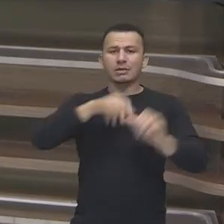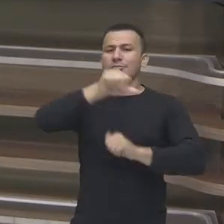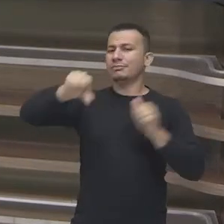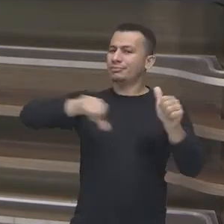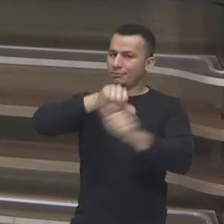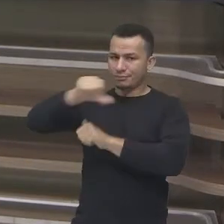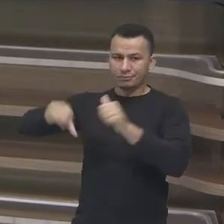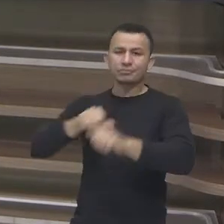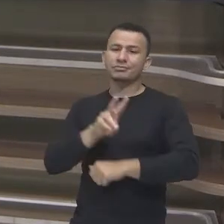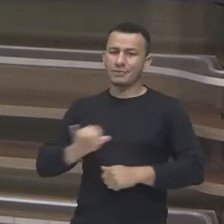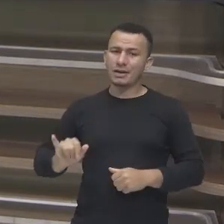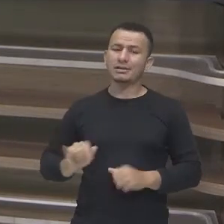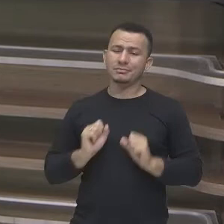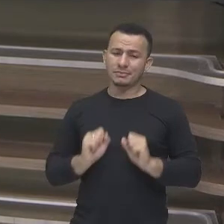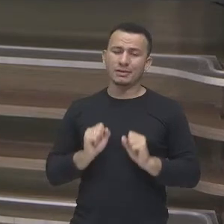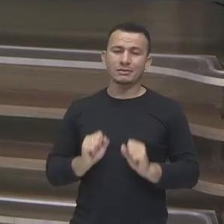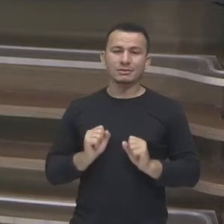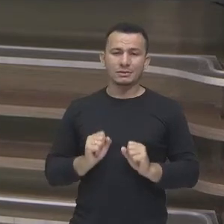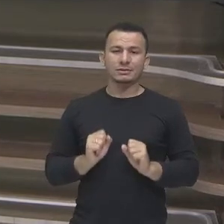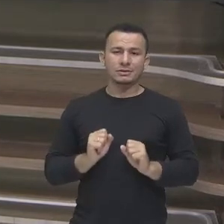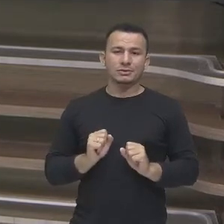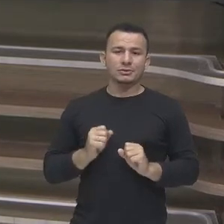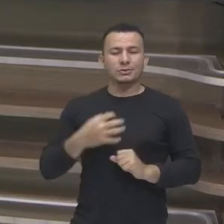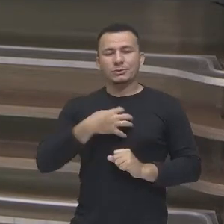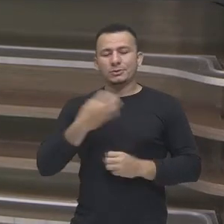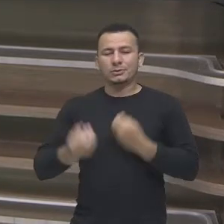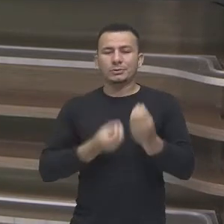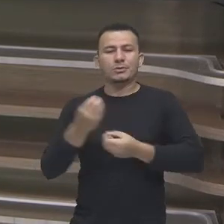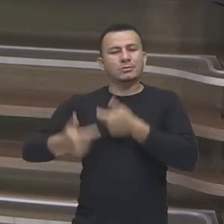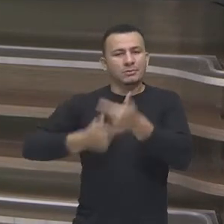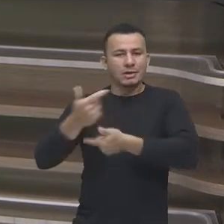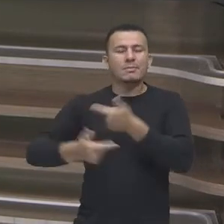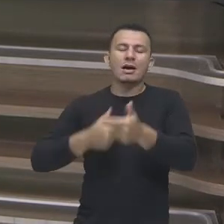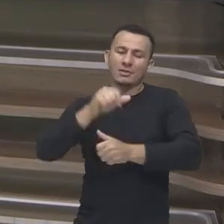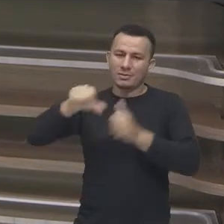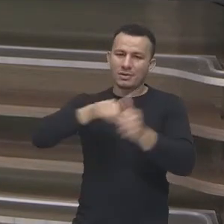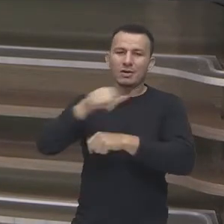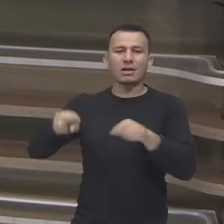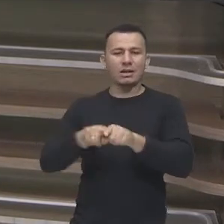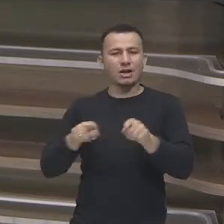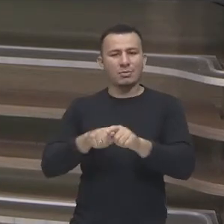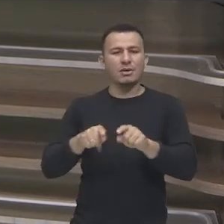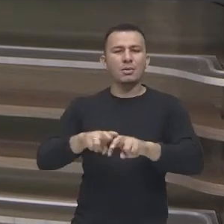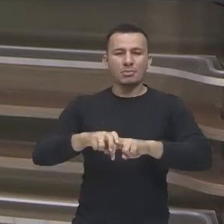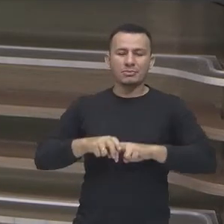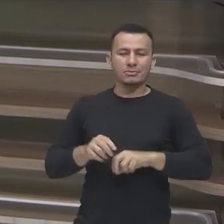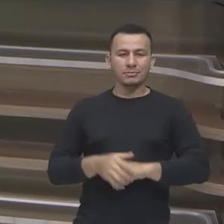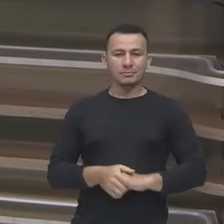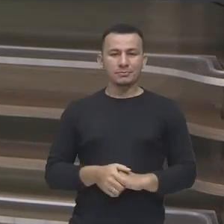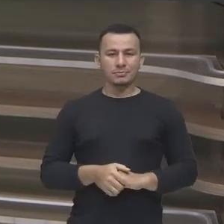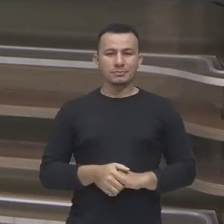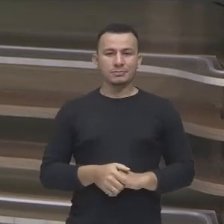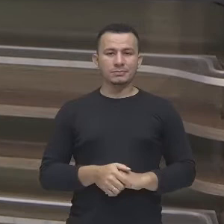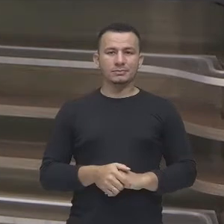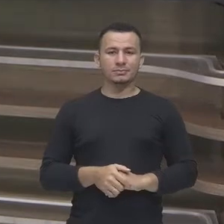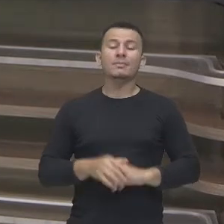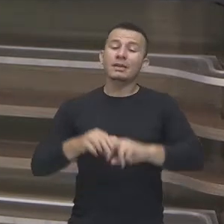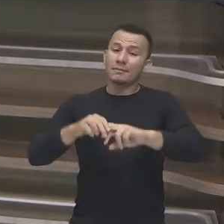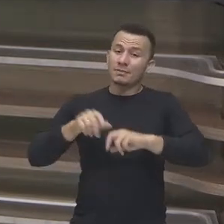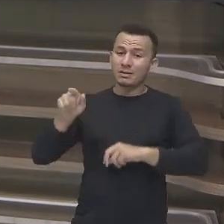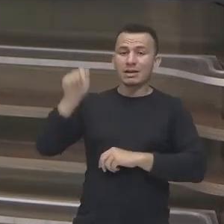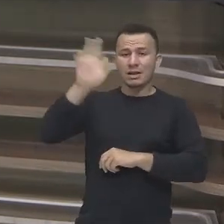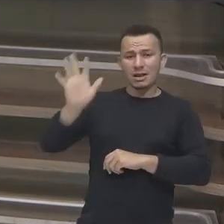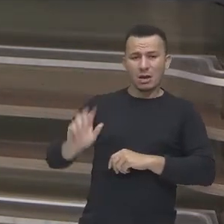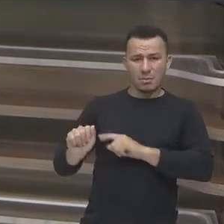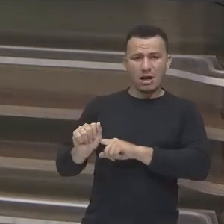economia também mudam. Né, também mudam a forma de trabalhar ali, de explorar aquelas áreas ali. Né? Por isso que nesse